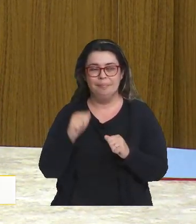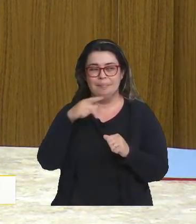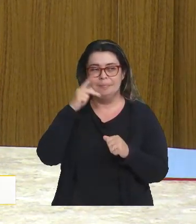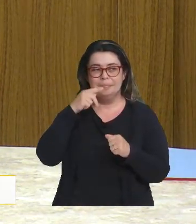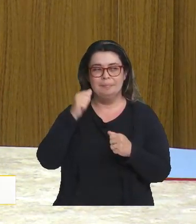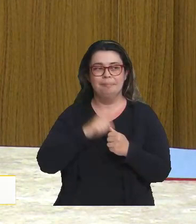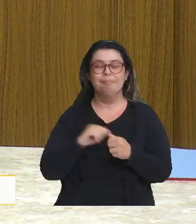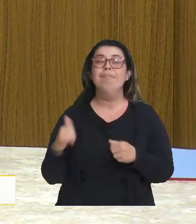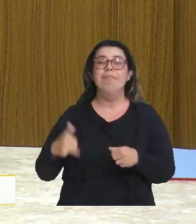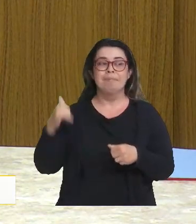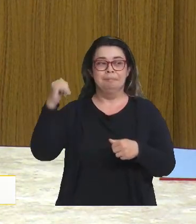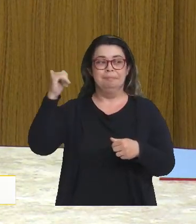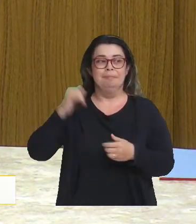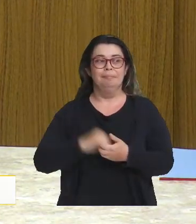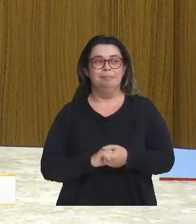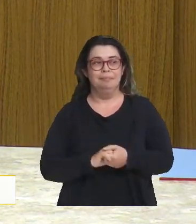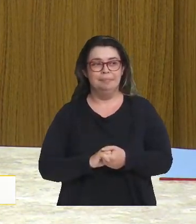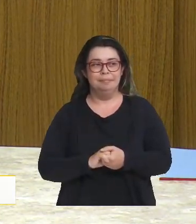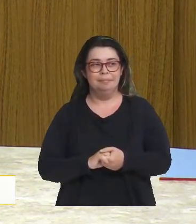orgulho,